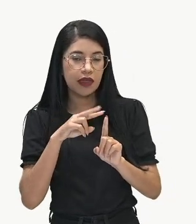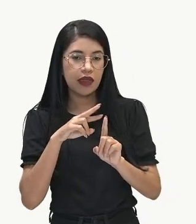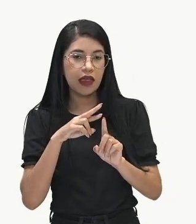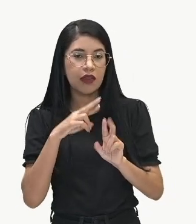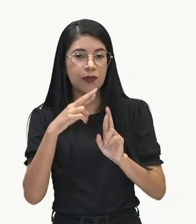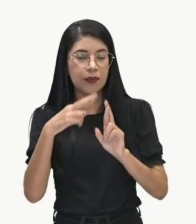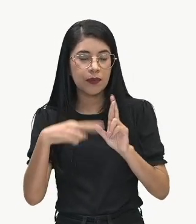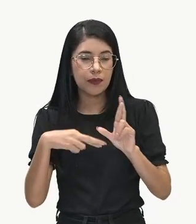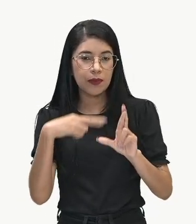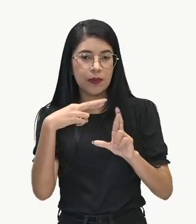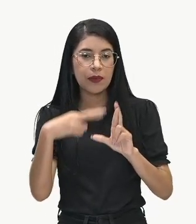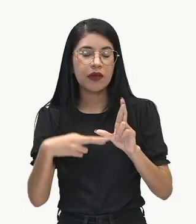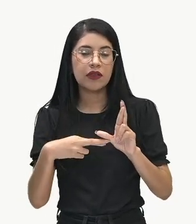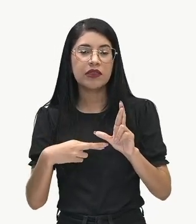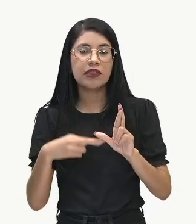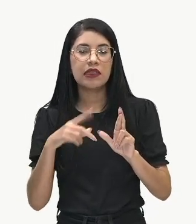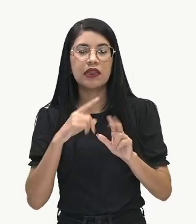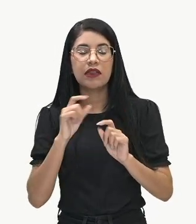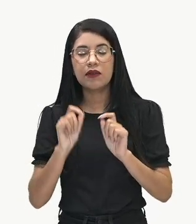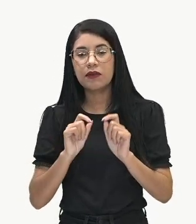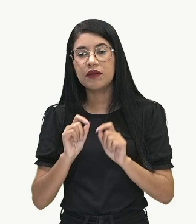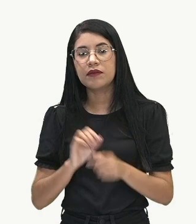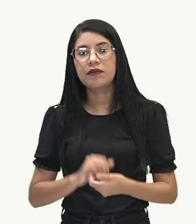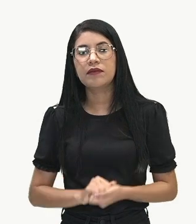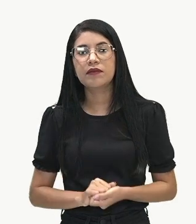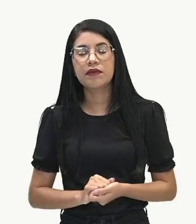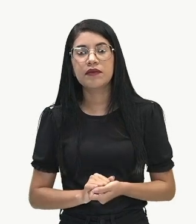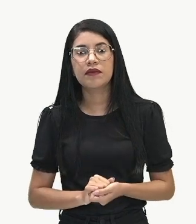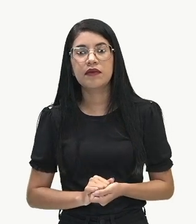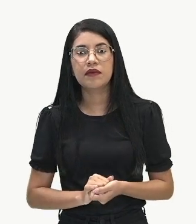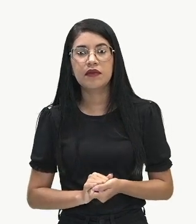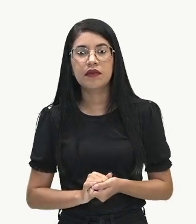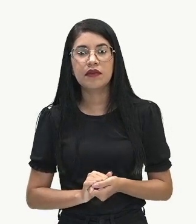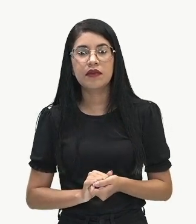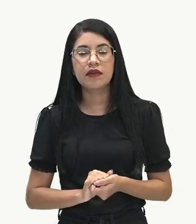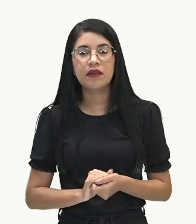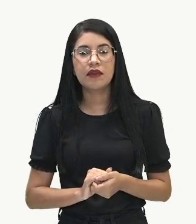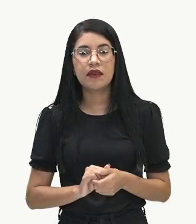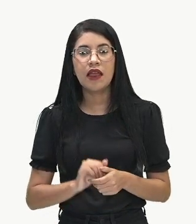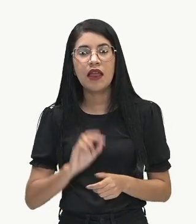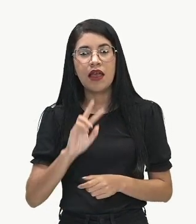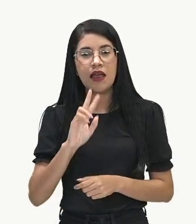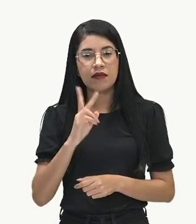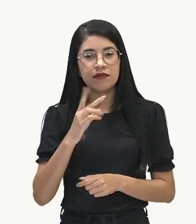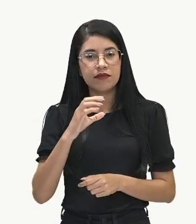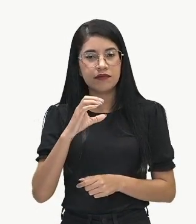reagente, ele vai ser a entalpia do CH4